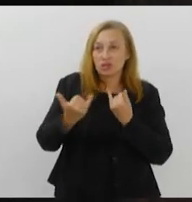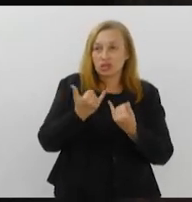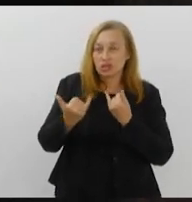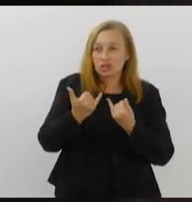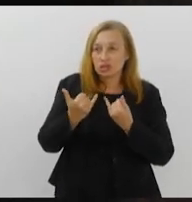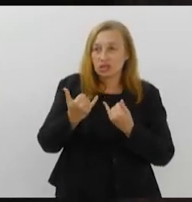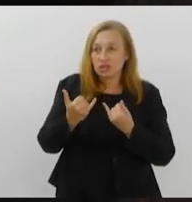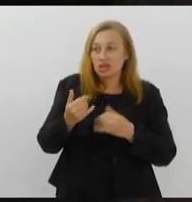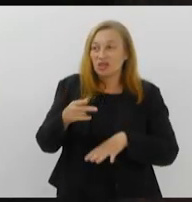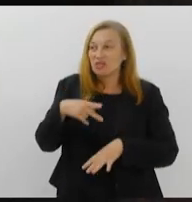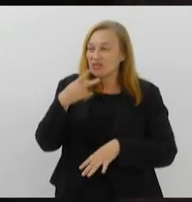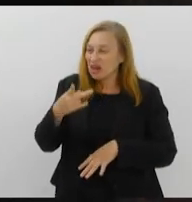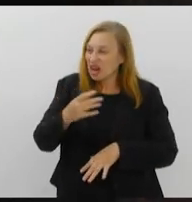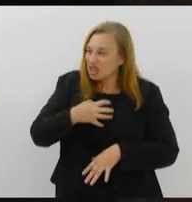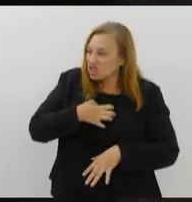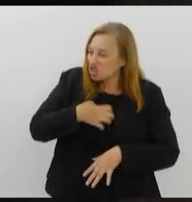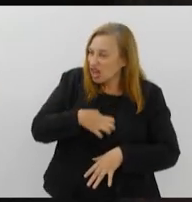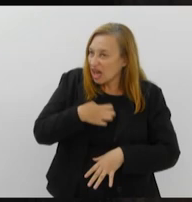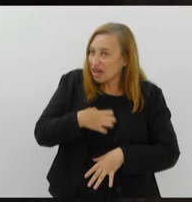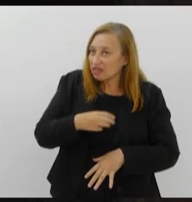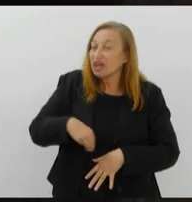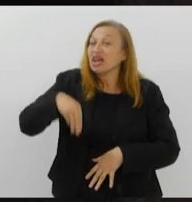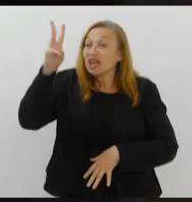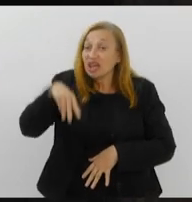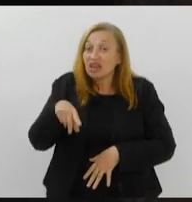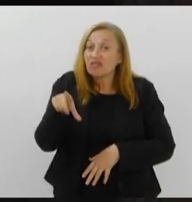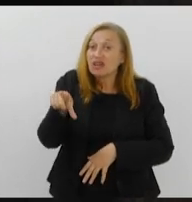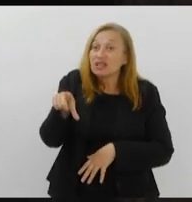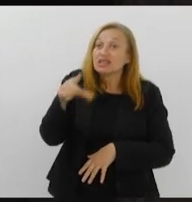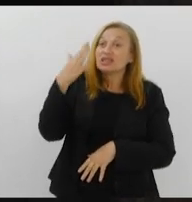vai decidir o que é fake news ou discurso de ódio?